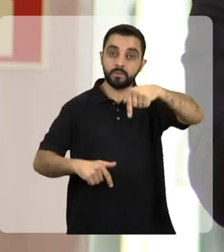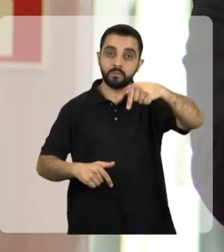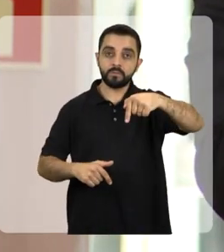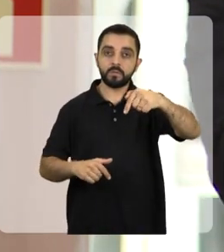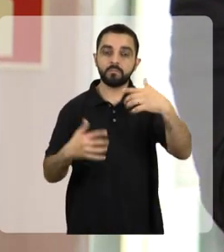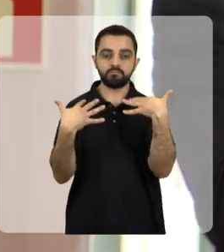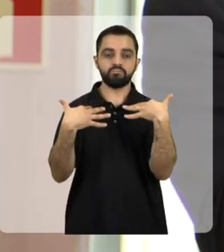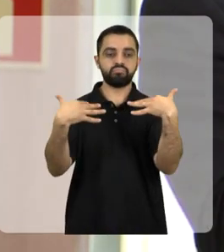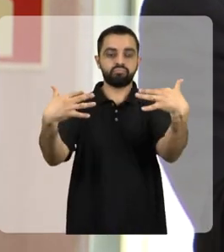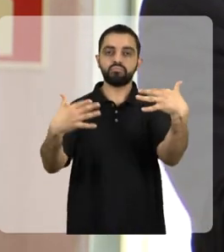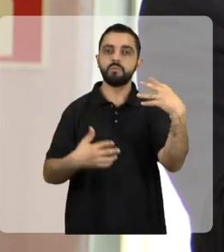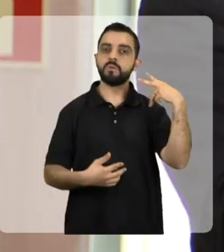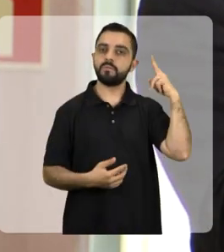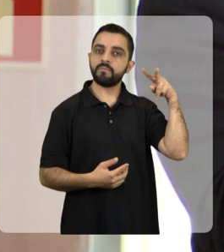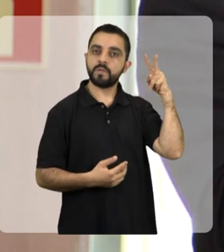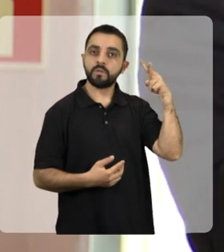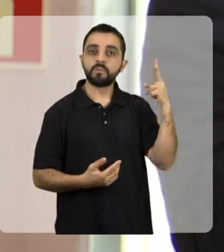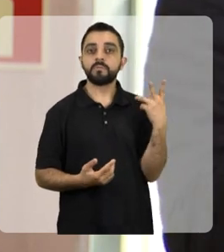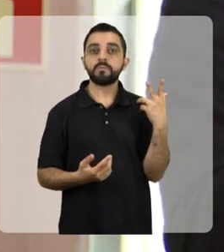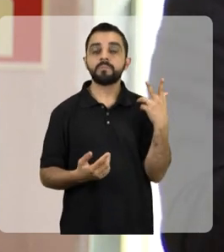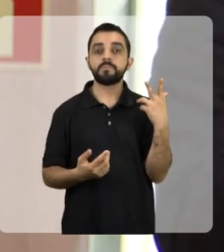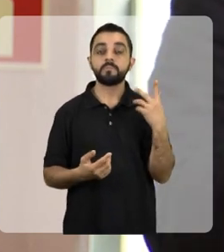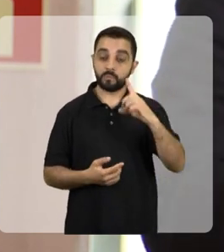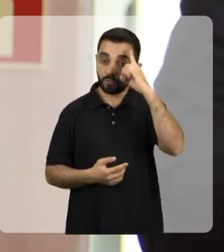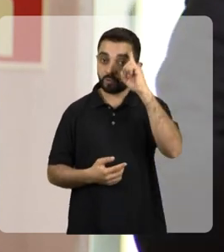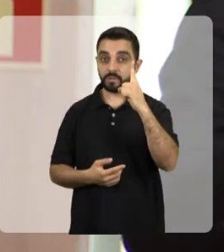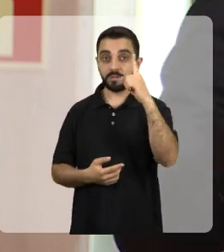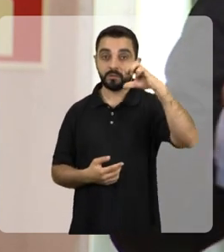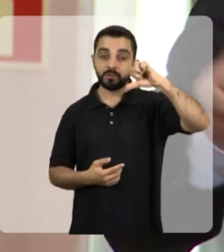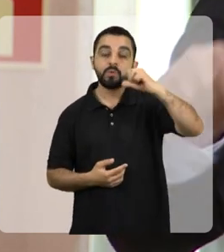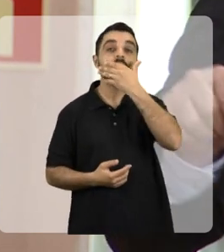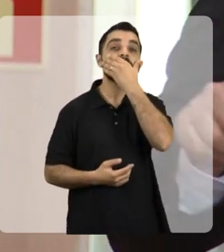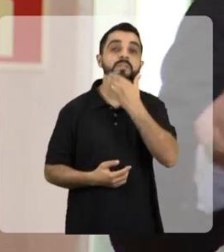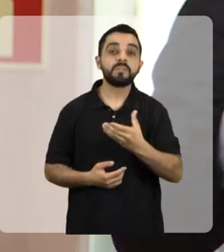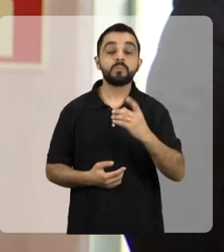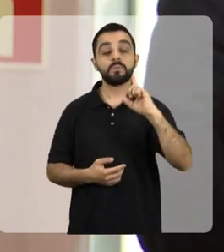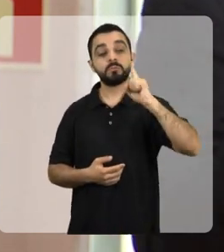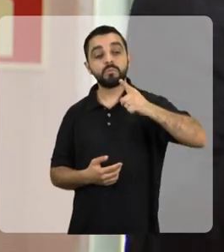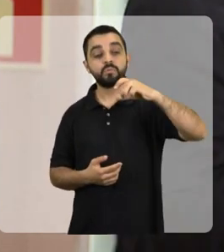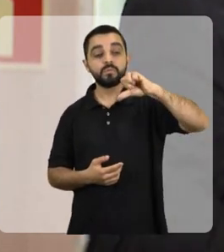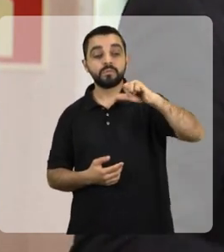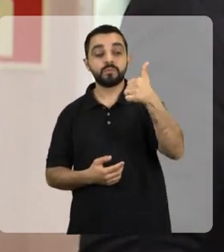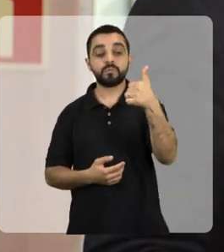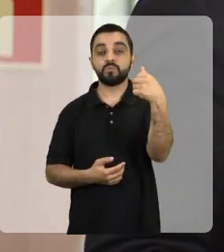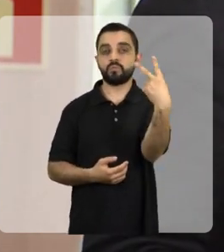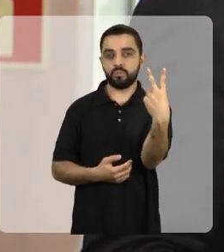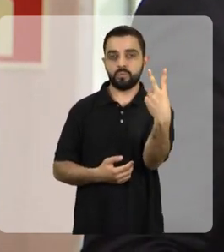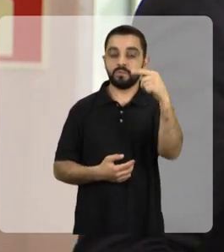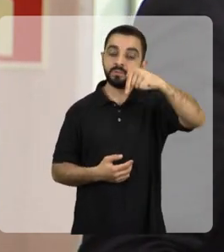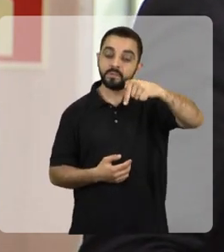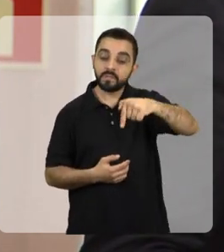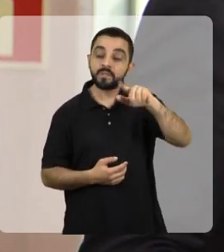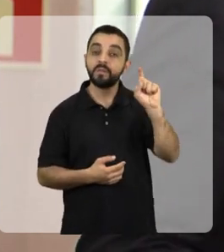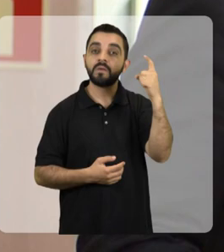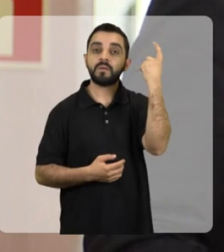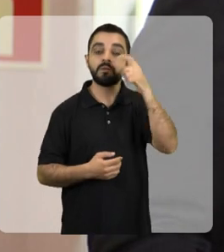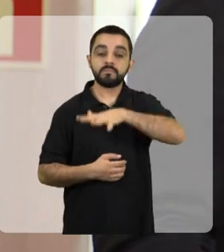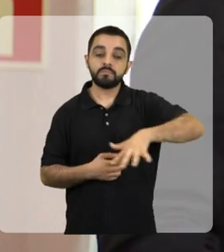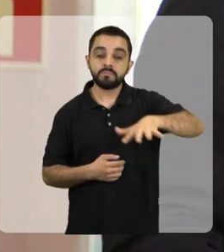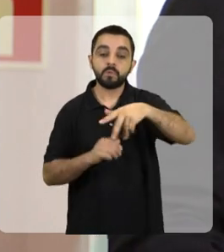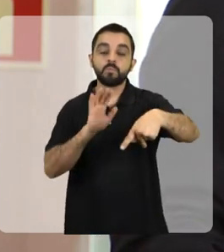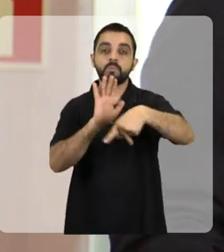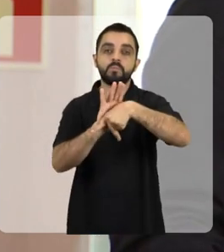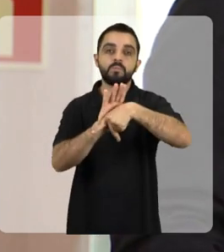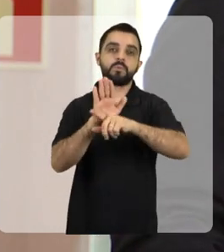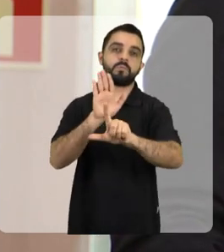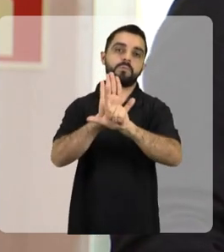nesse prédio, nesse lugar, no dia 19 de dezembro de 1912, quando aqui era a sede da Assembleia Legislativa do